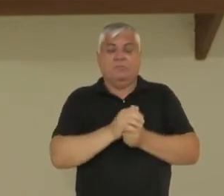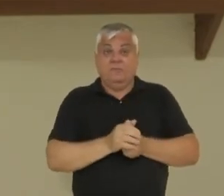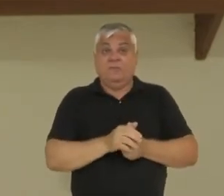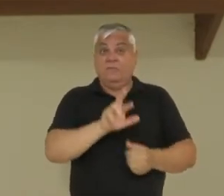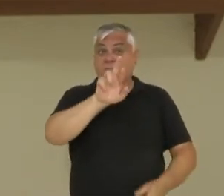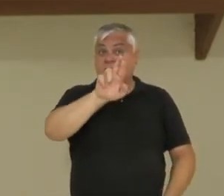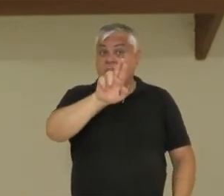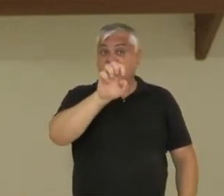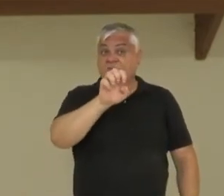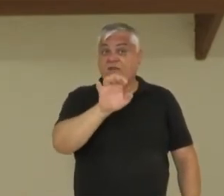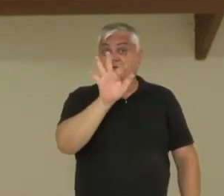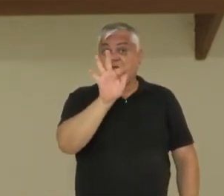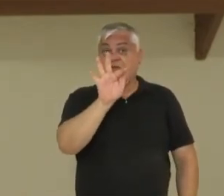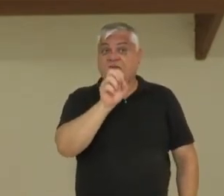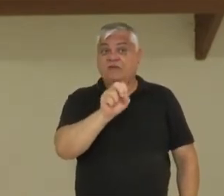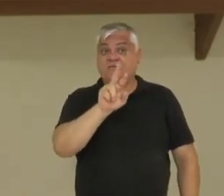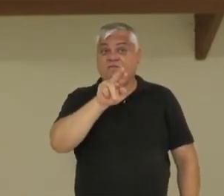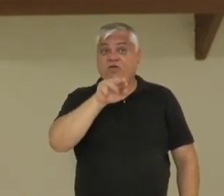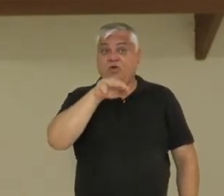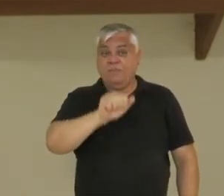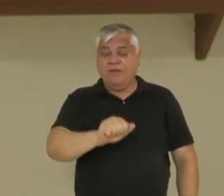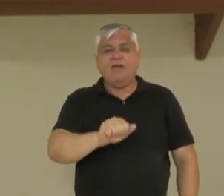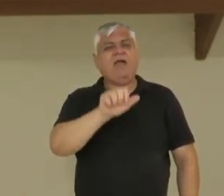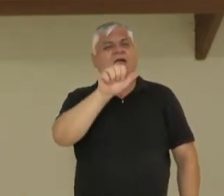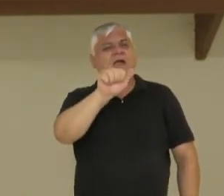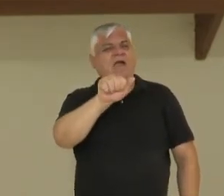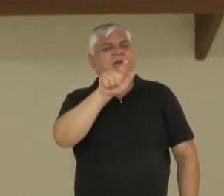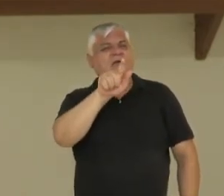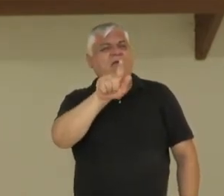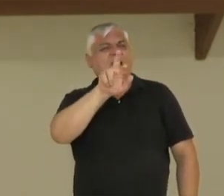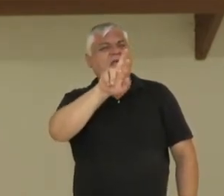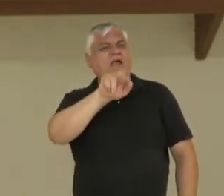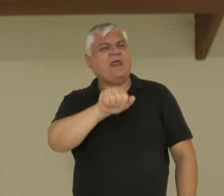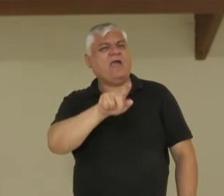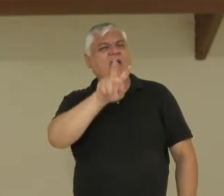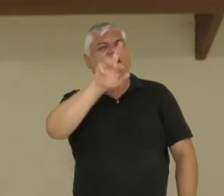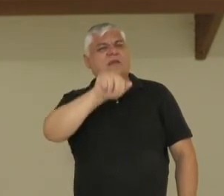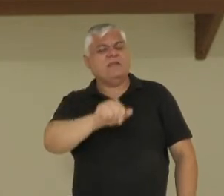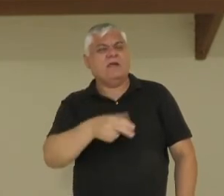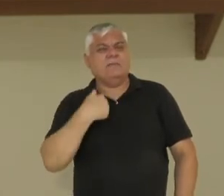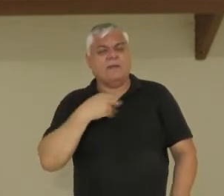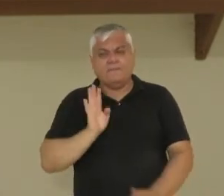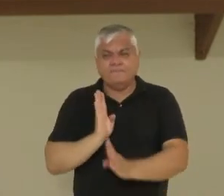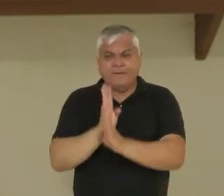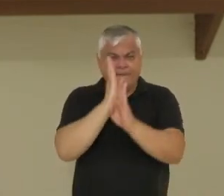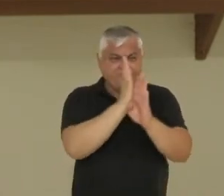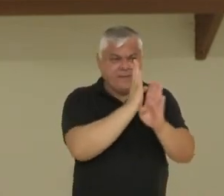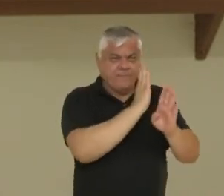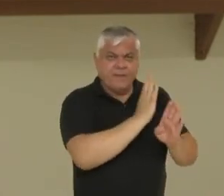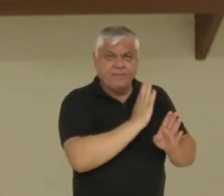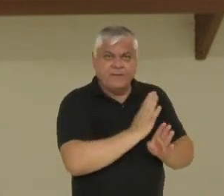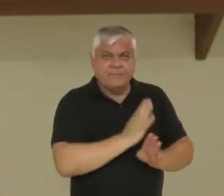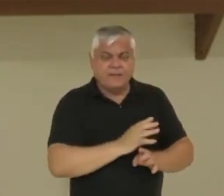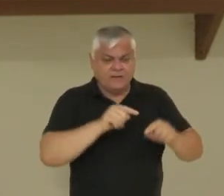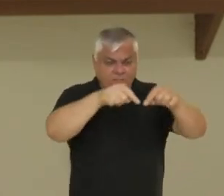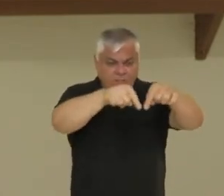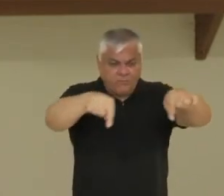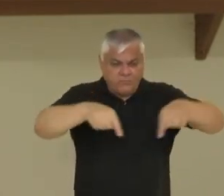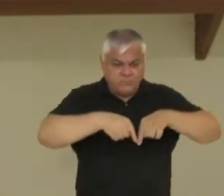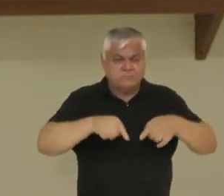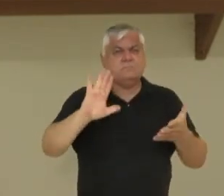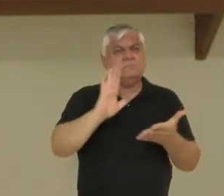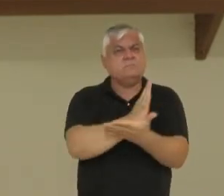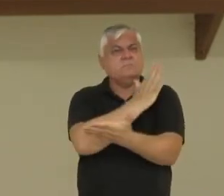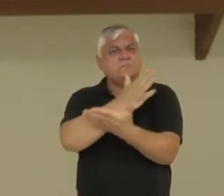agrária. A reforma agrária, literalmente, ela reside no termo da identificação, da divisão de propriedades, como